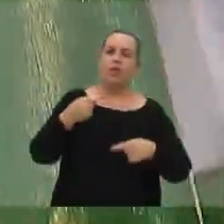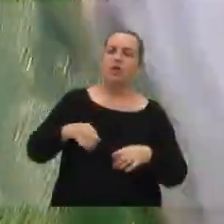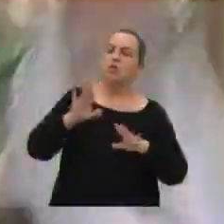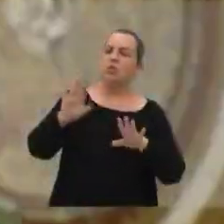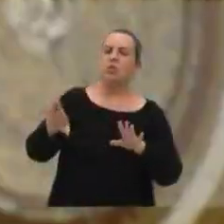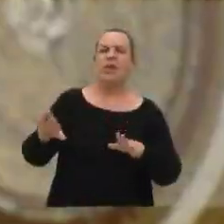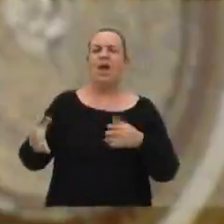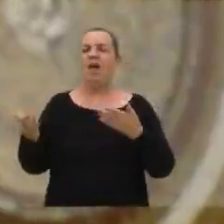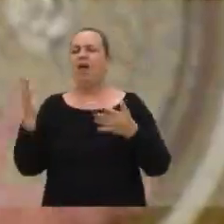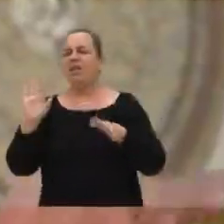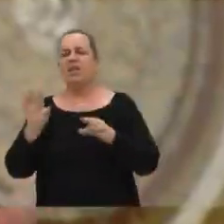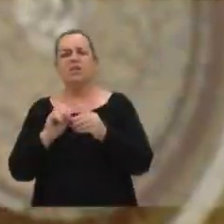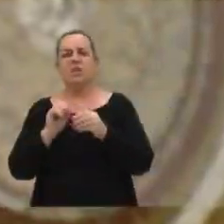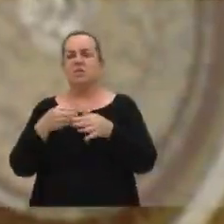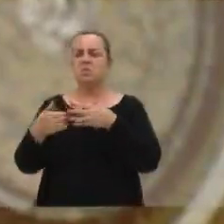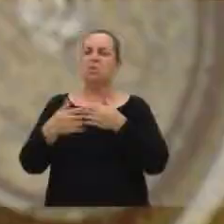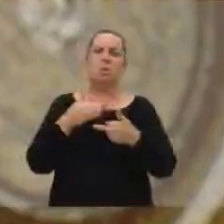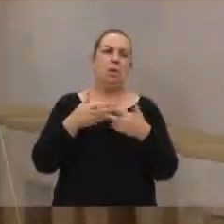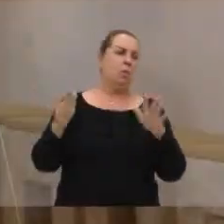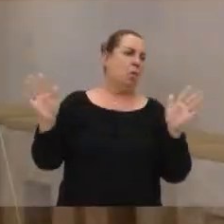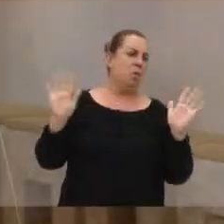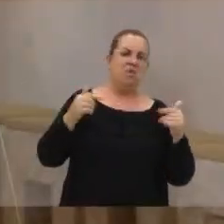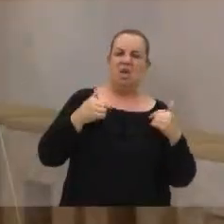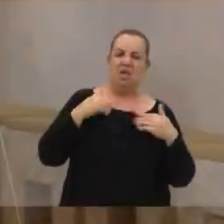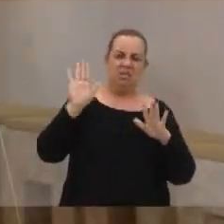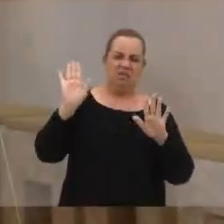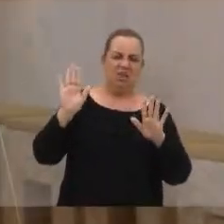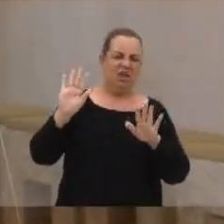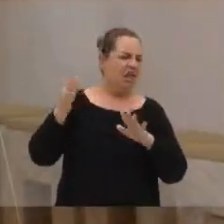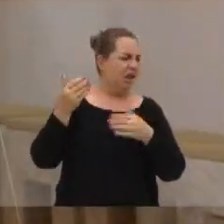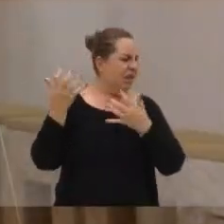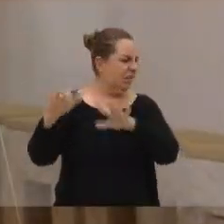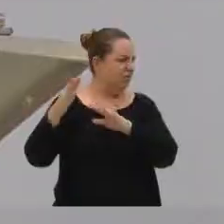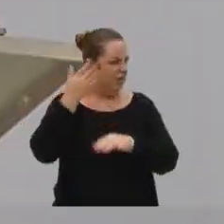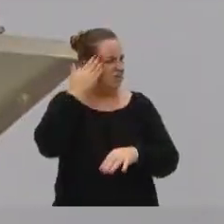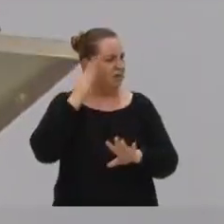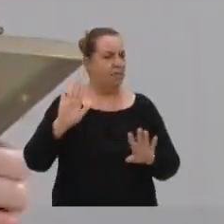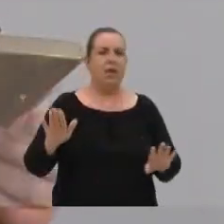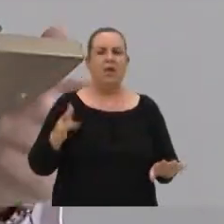governo paralelo. Está errado. Meus irmãos,